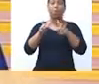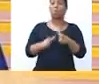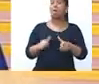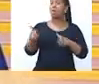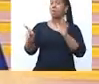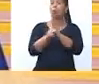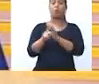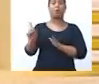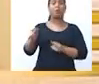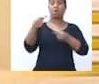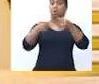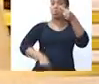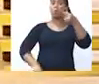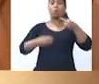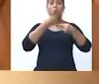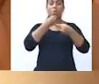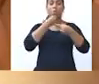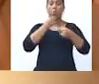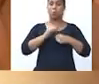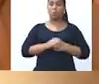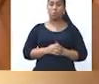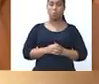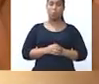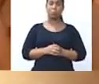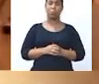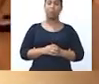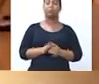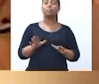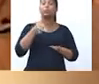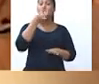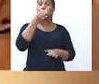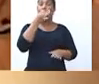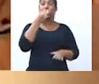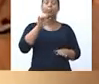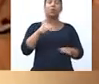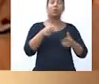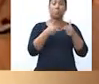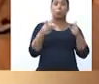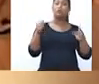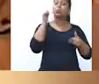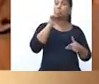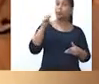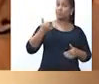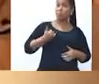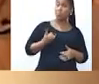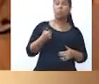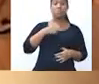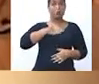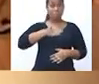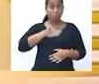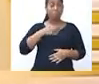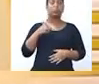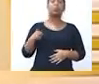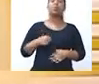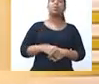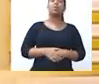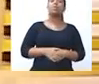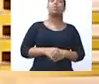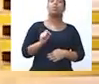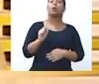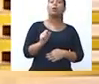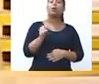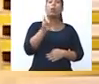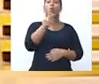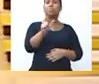o dele, né? Mônica, desculpa. Não, só queria comentar uma coisa que a Inês falou, que eu gostei, é a questão, uma